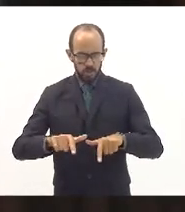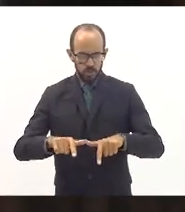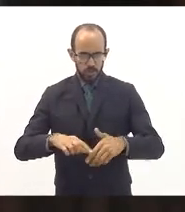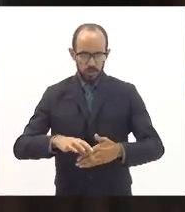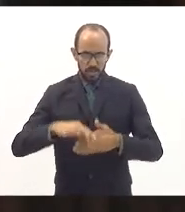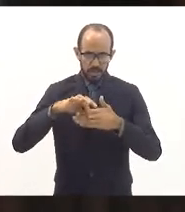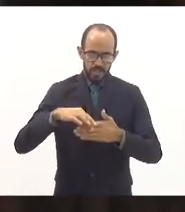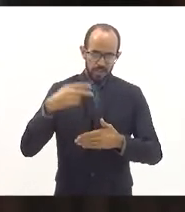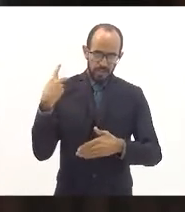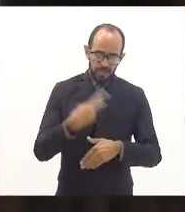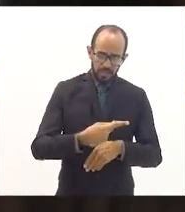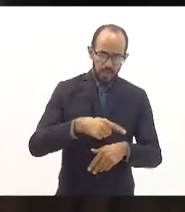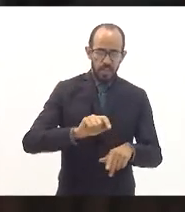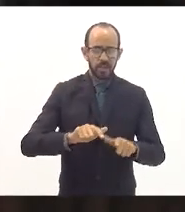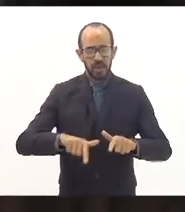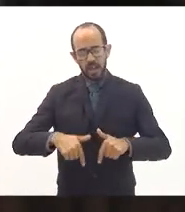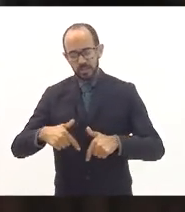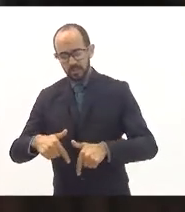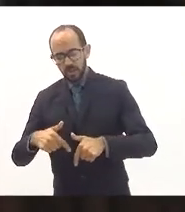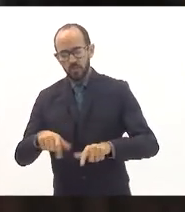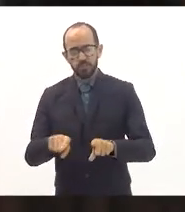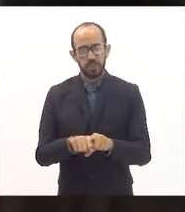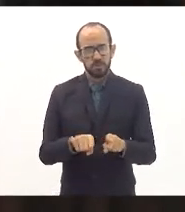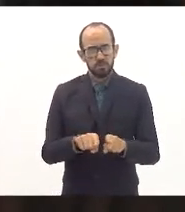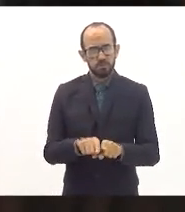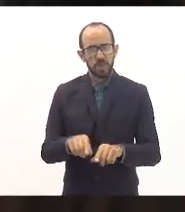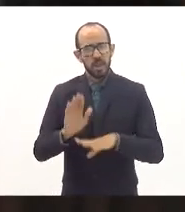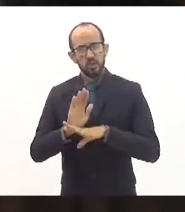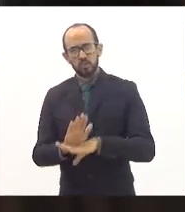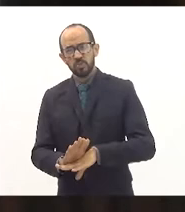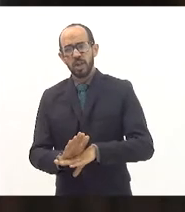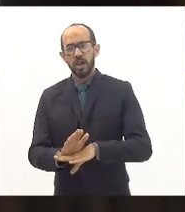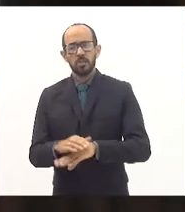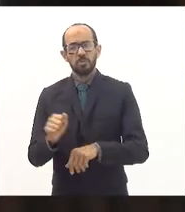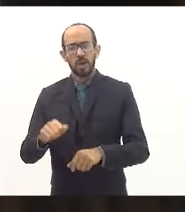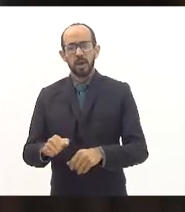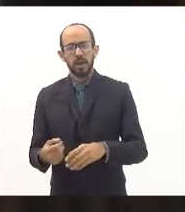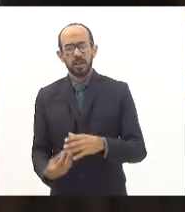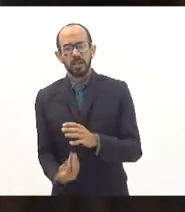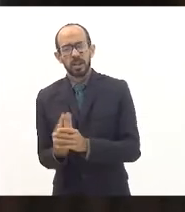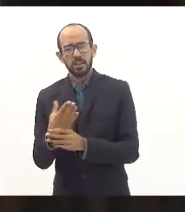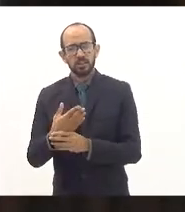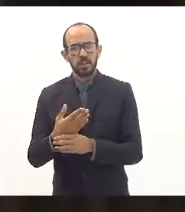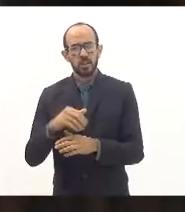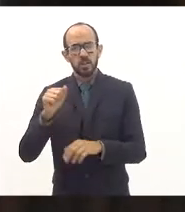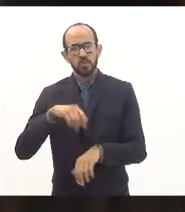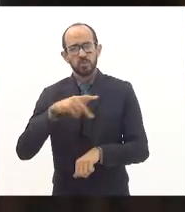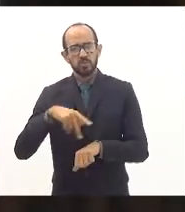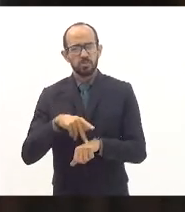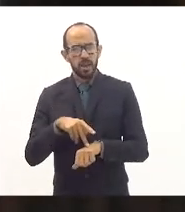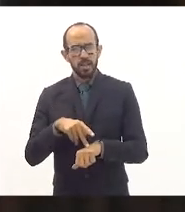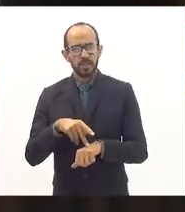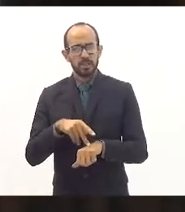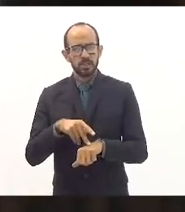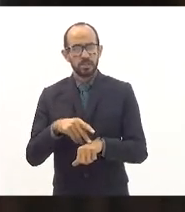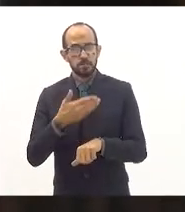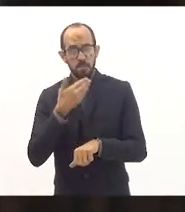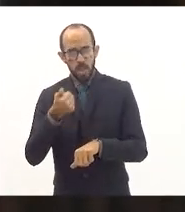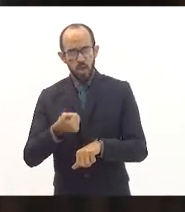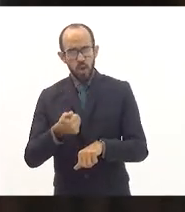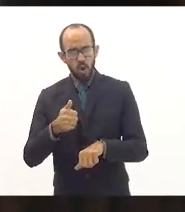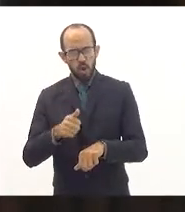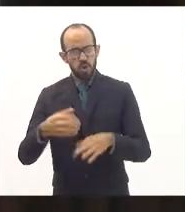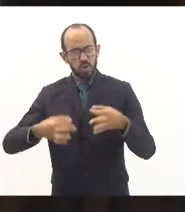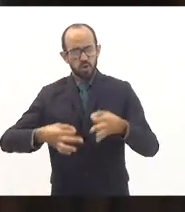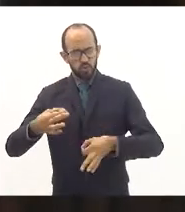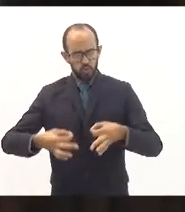liderança e atuação contribuíram de forma decisiva para a criação de um país menos desigual e mais justo.